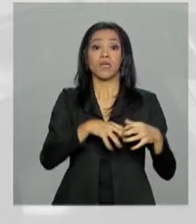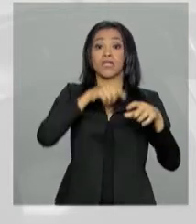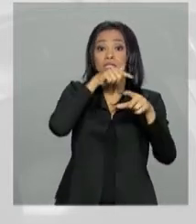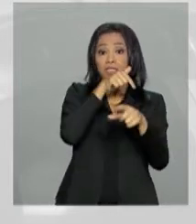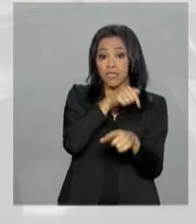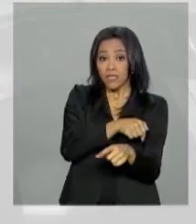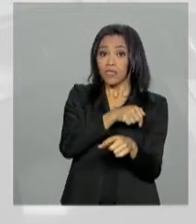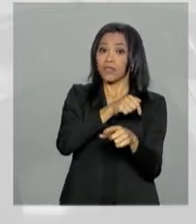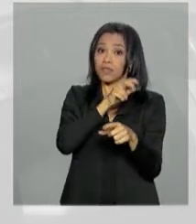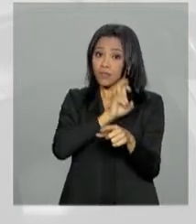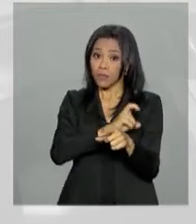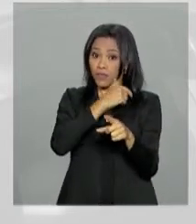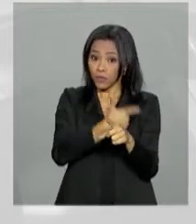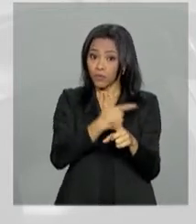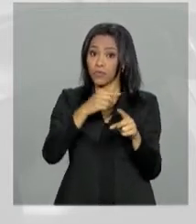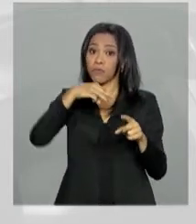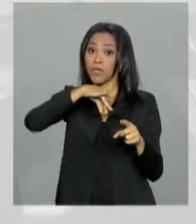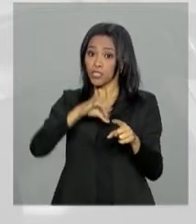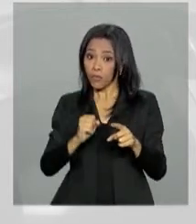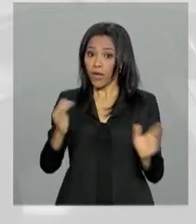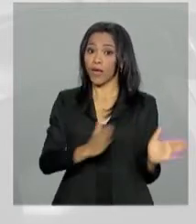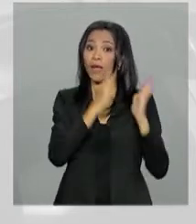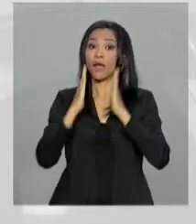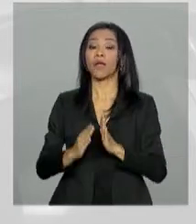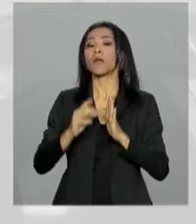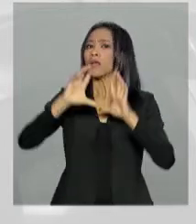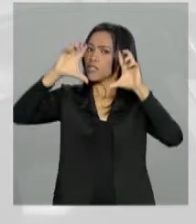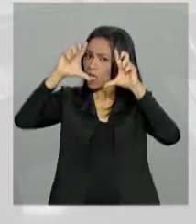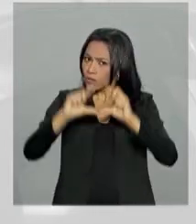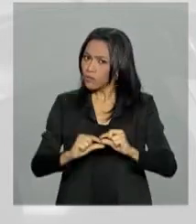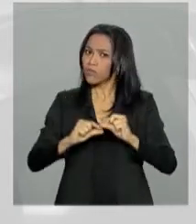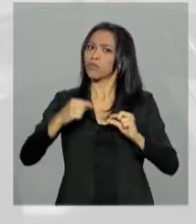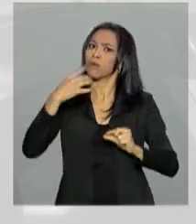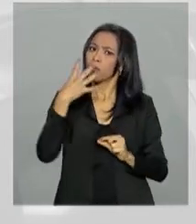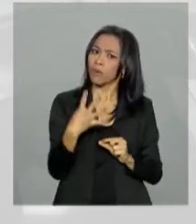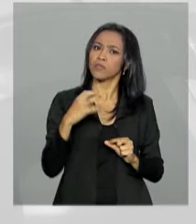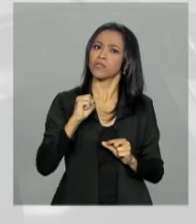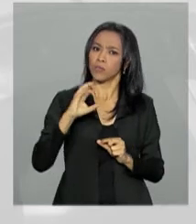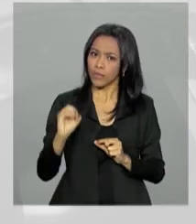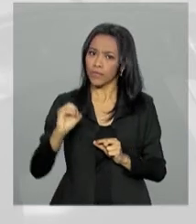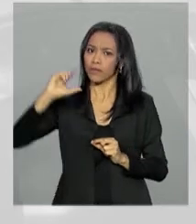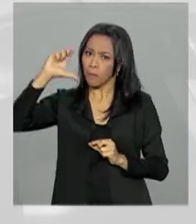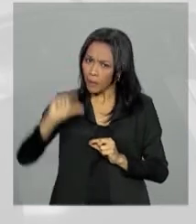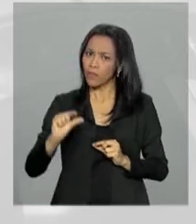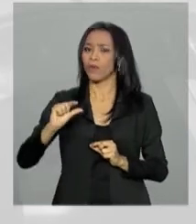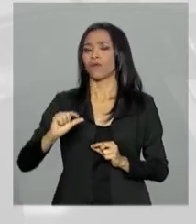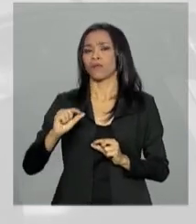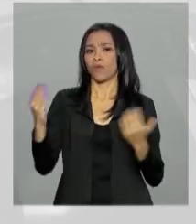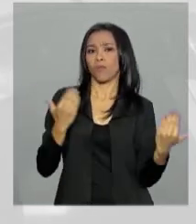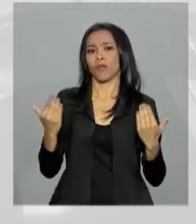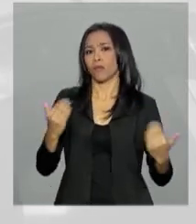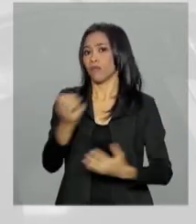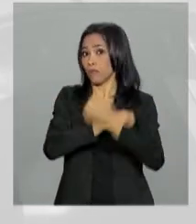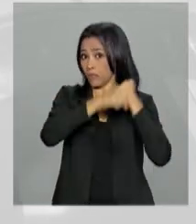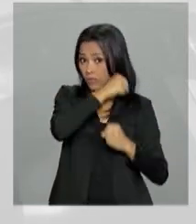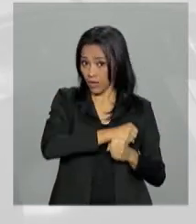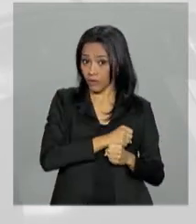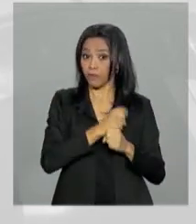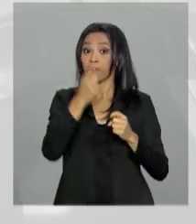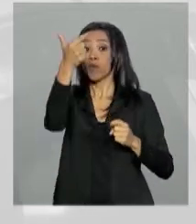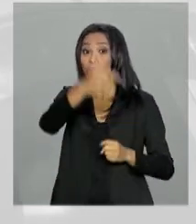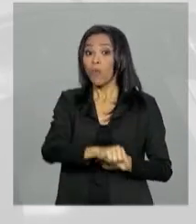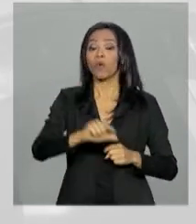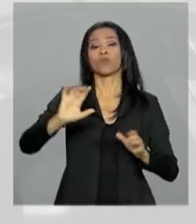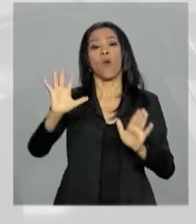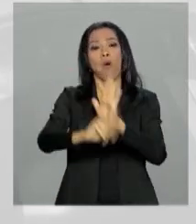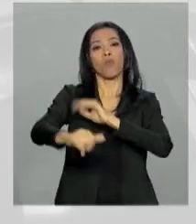ocorrências em maio, 488 a menos do que o registrado em maio do ano passado. O roubo de rua, como